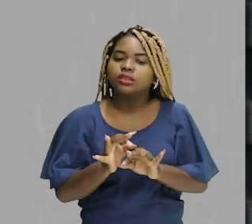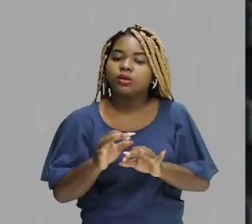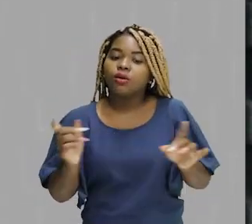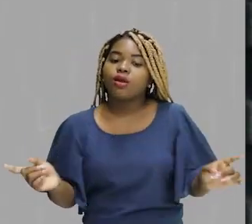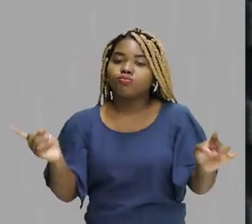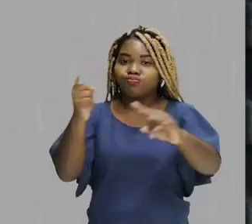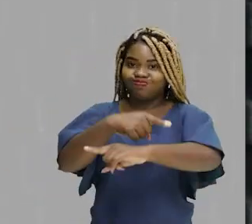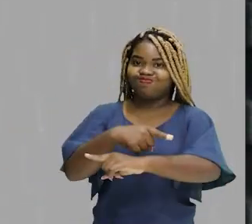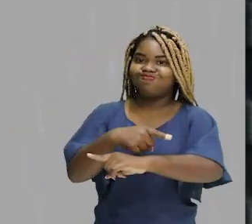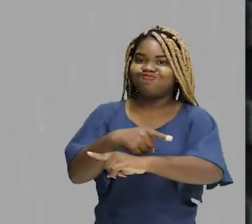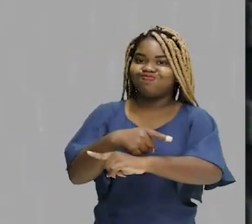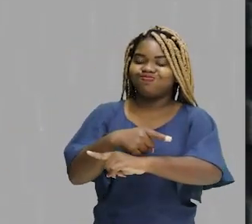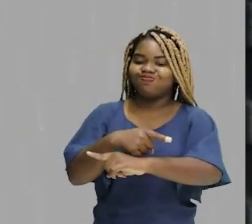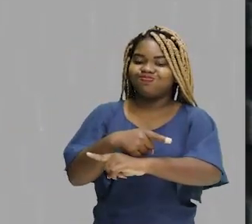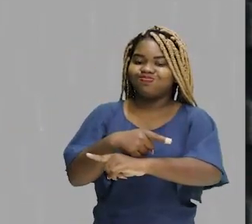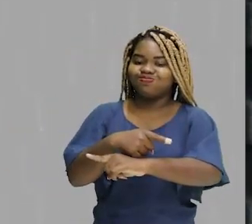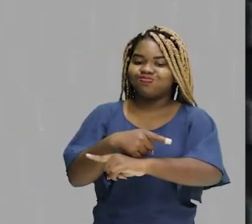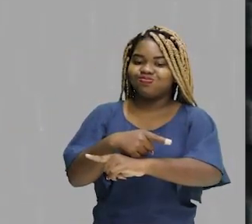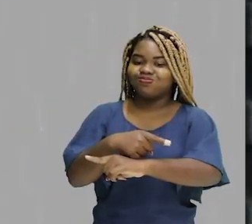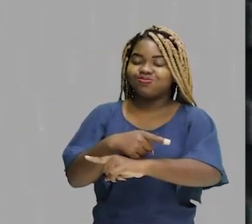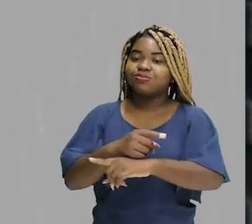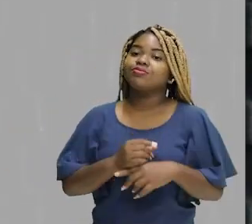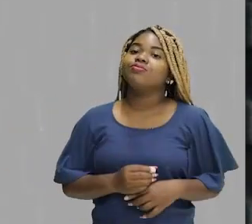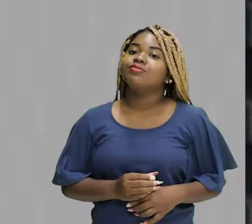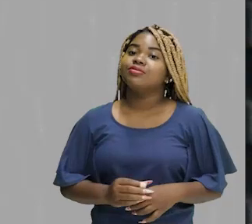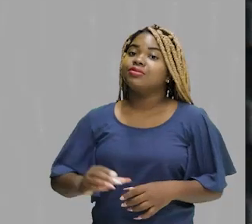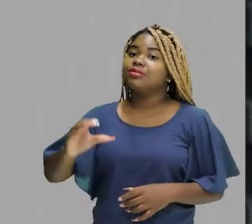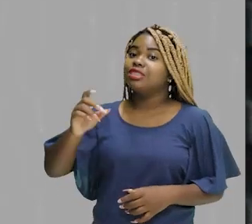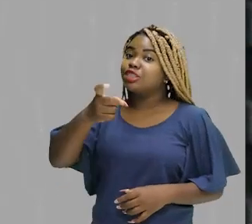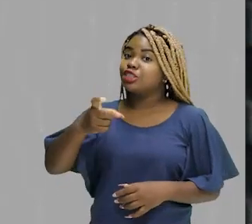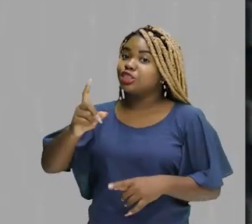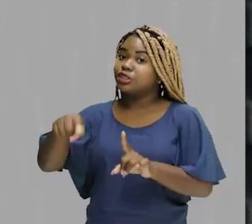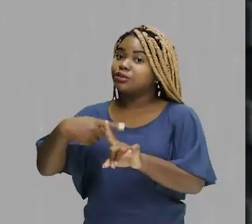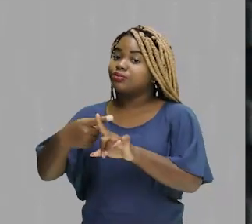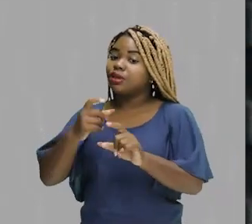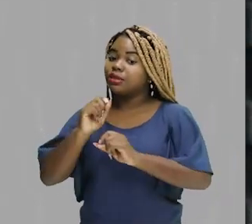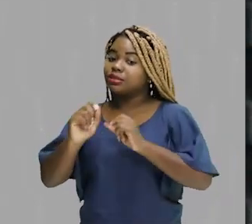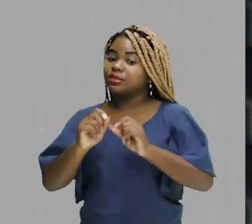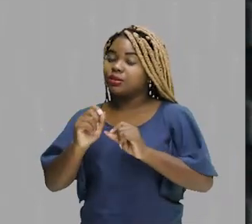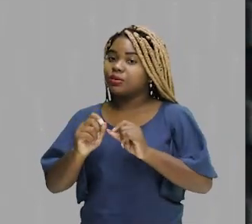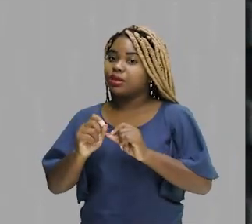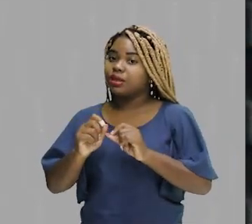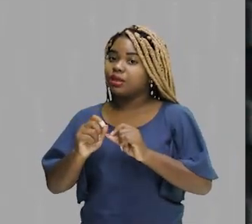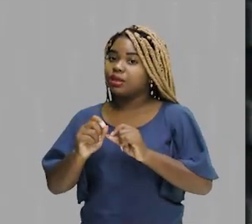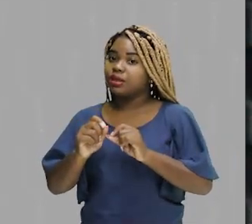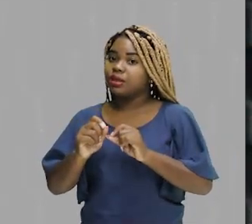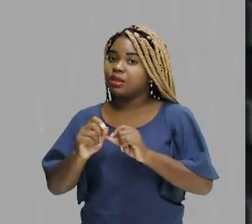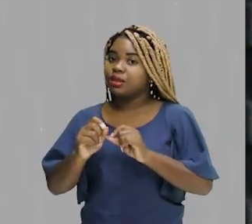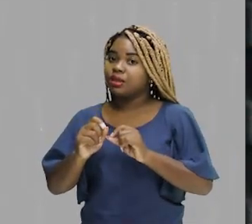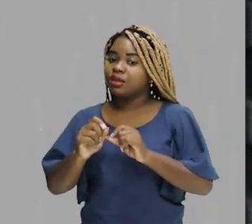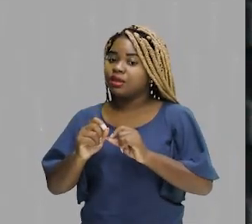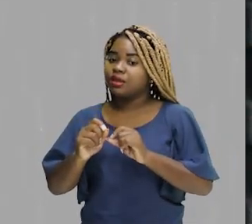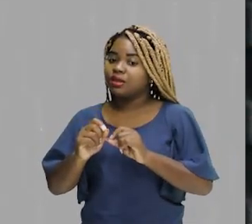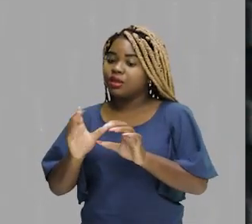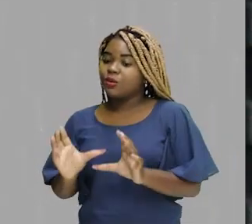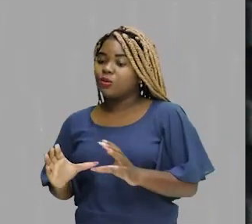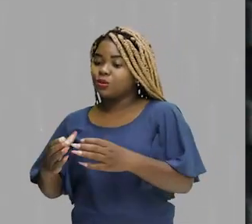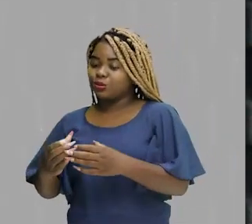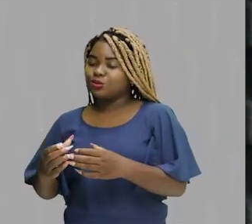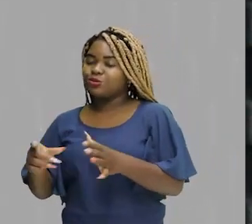ou seja, a carga do cátion, X+, vai ser o índice do